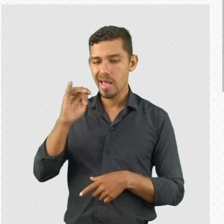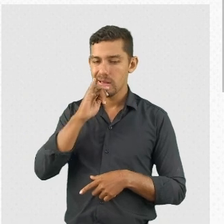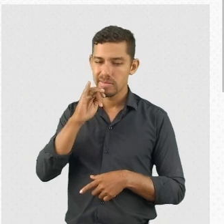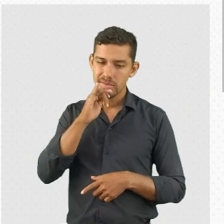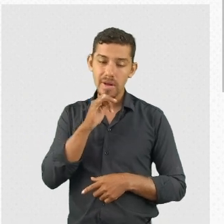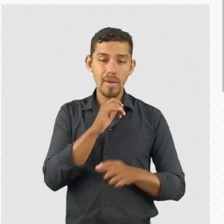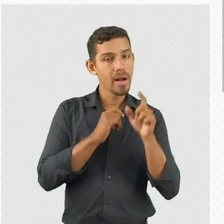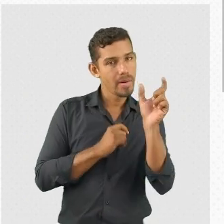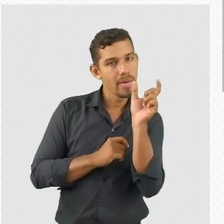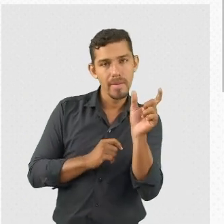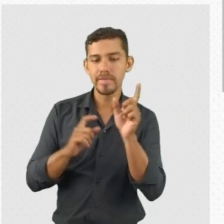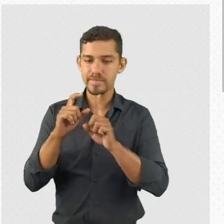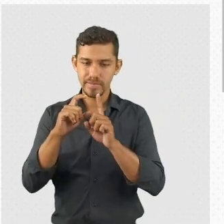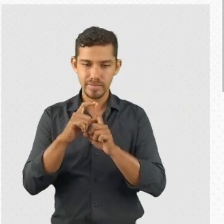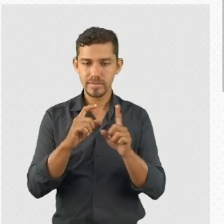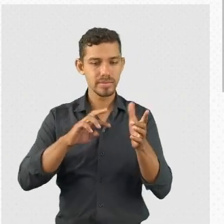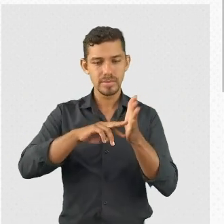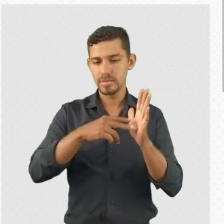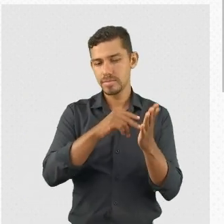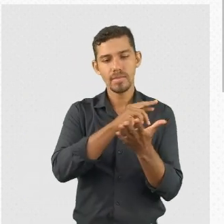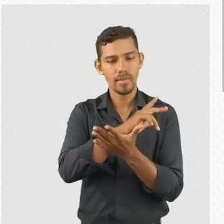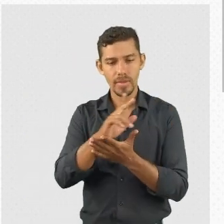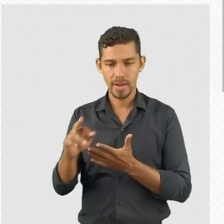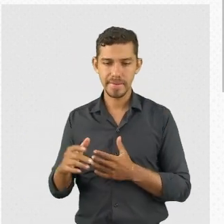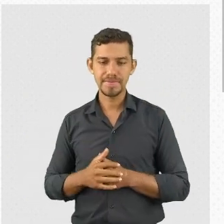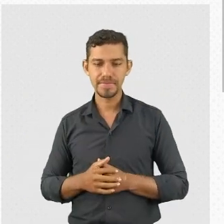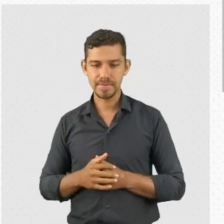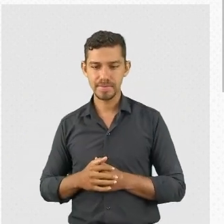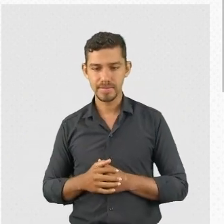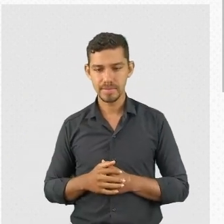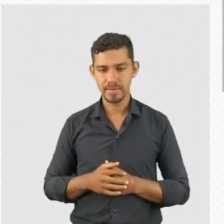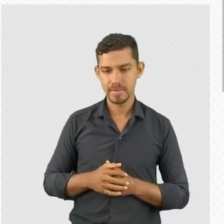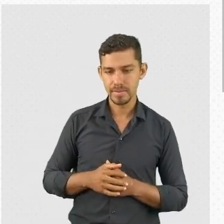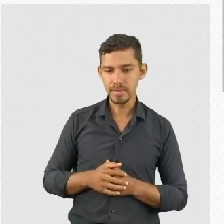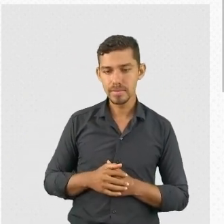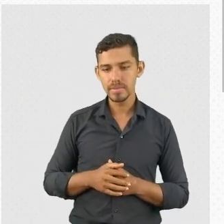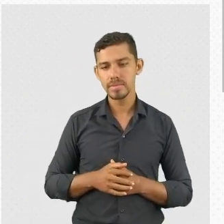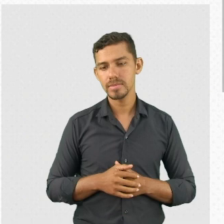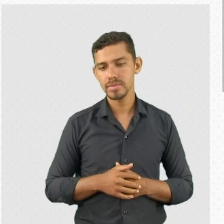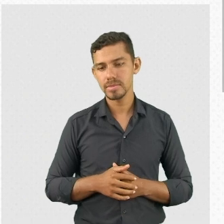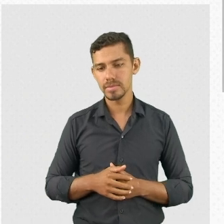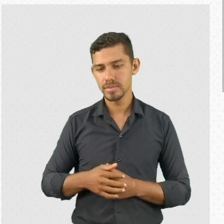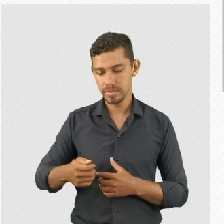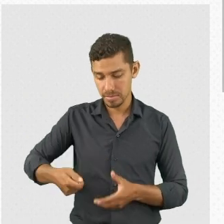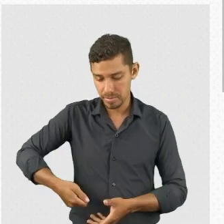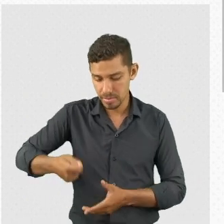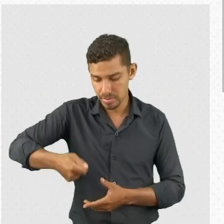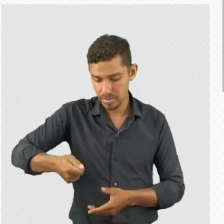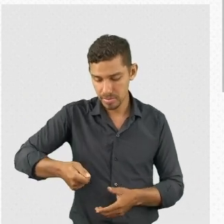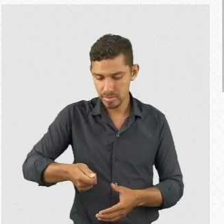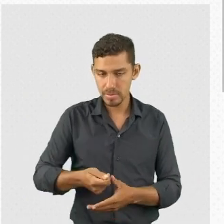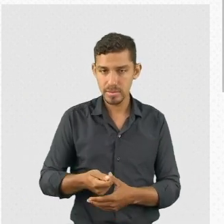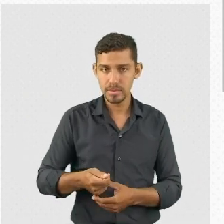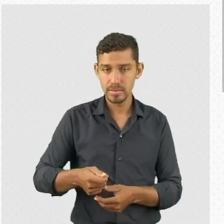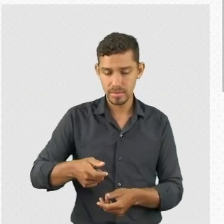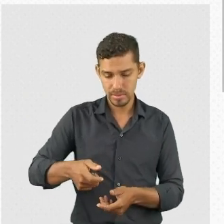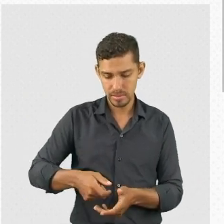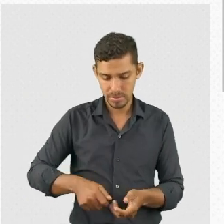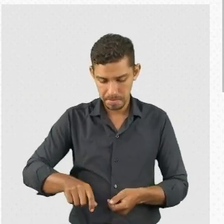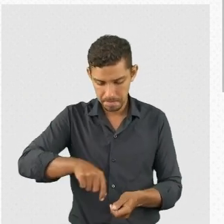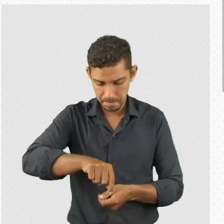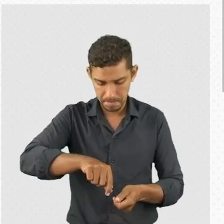mesma palavra, mais de um significado. Frying pan é aquela panela para você fritar, ou seja, a